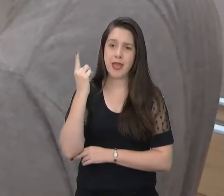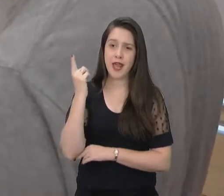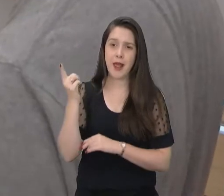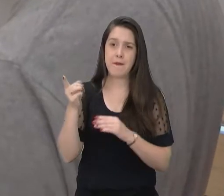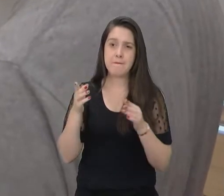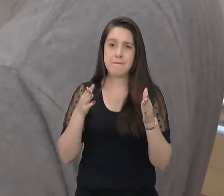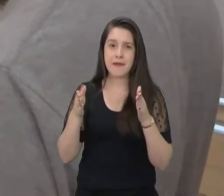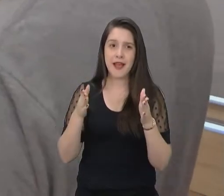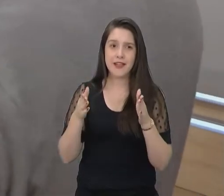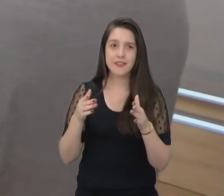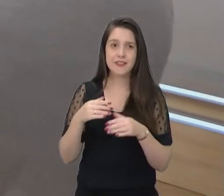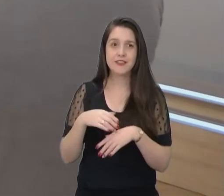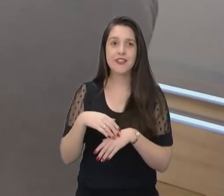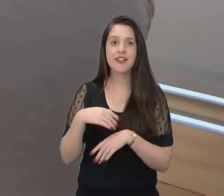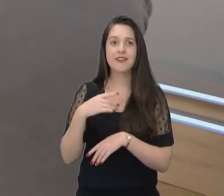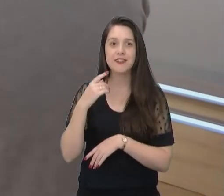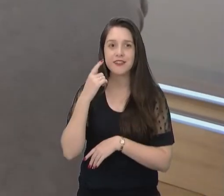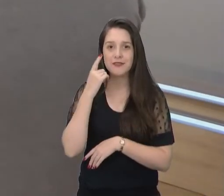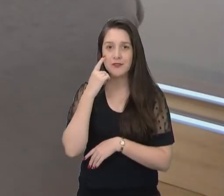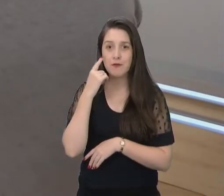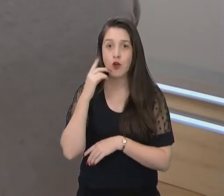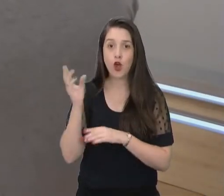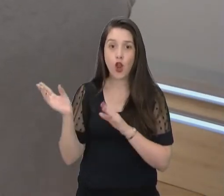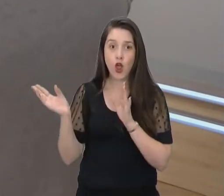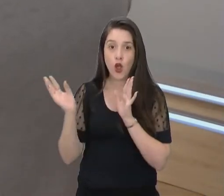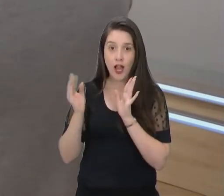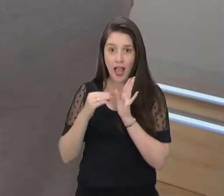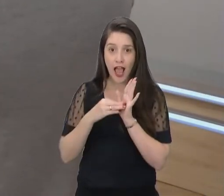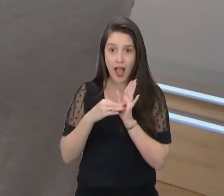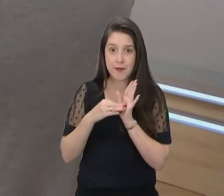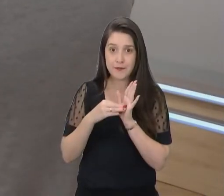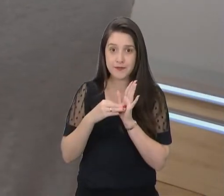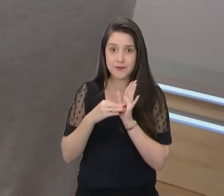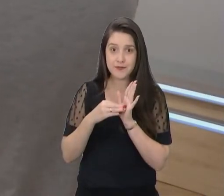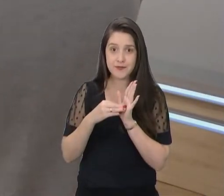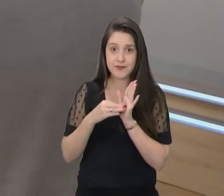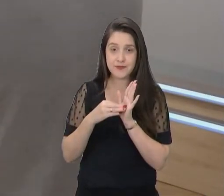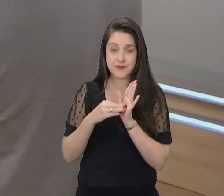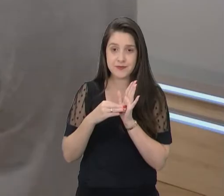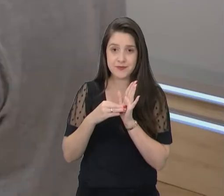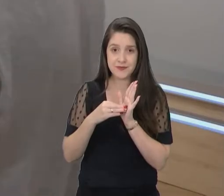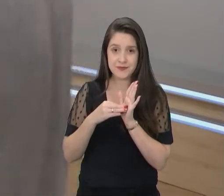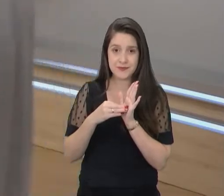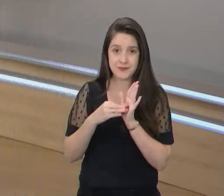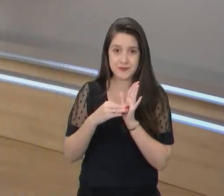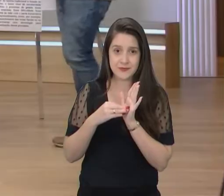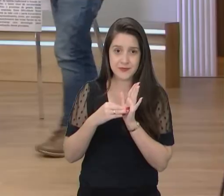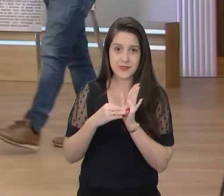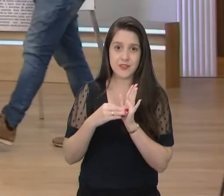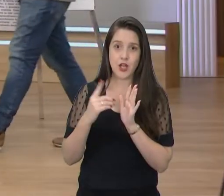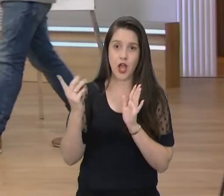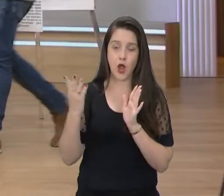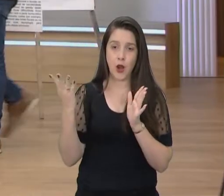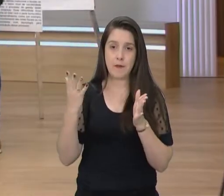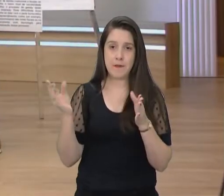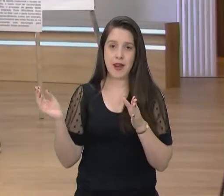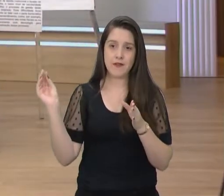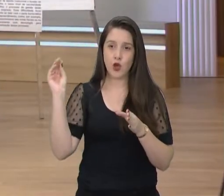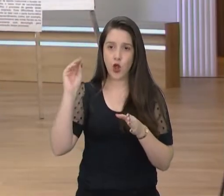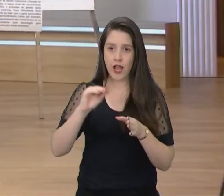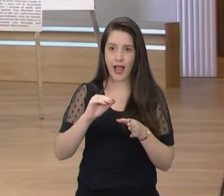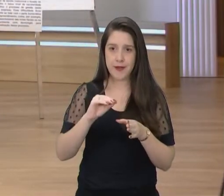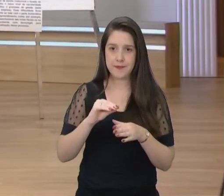começou bem. Eu acho que é a primeira parte. Vamos colocar ele como a primeira parte, Então, então? vamos lá. Então, olha só, o que foi que a Janaína colocou como primeira parte? A gente vai colocar aqui,